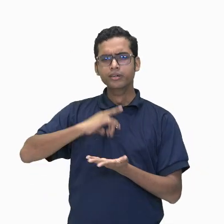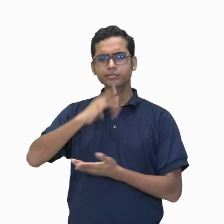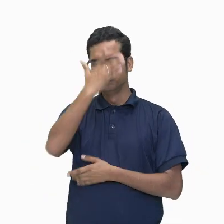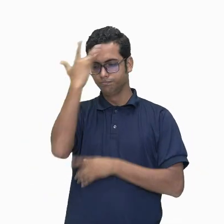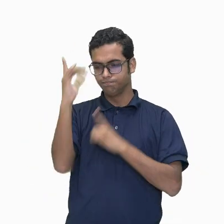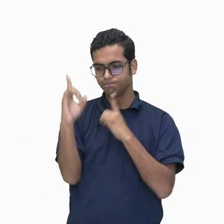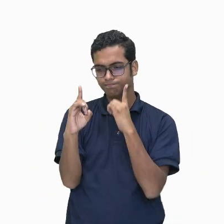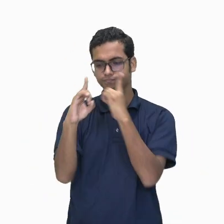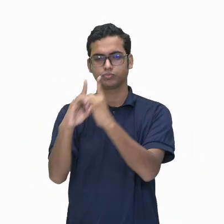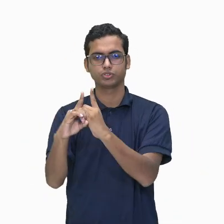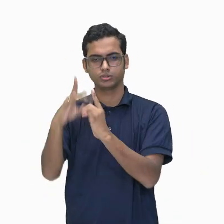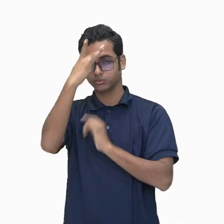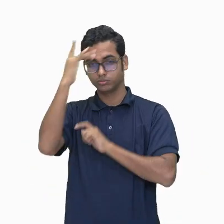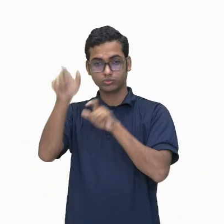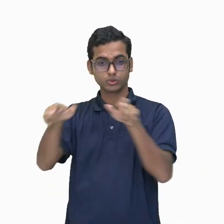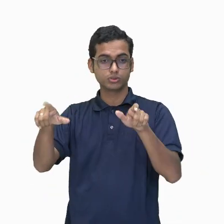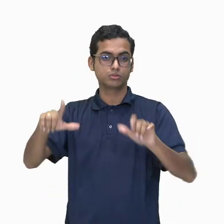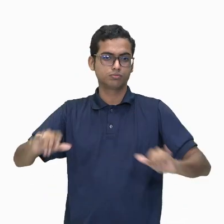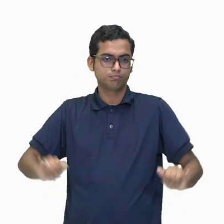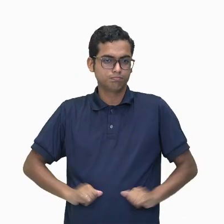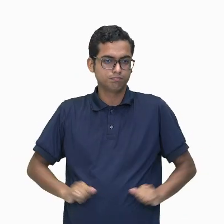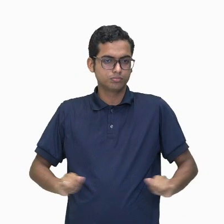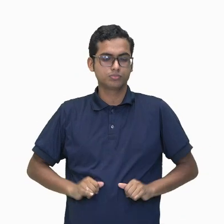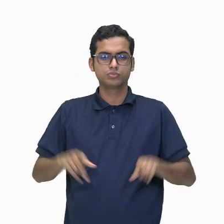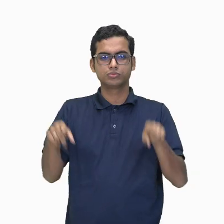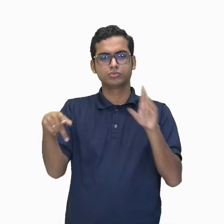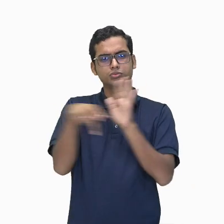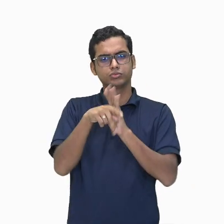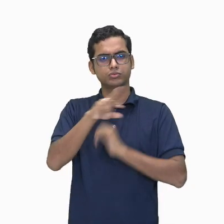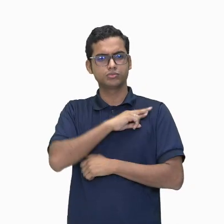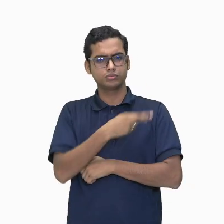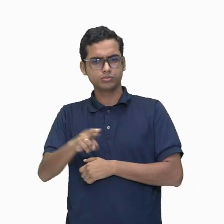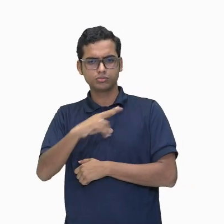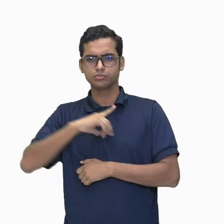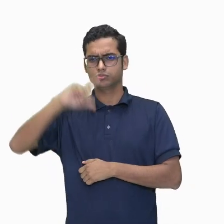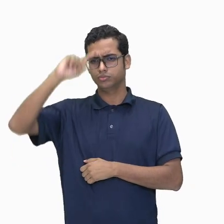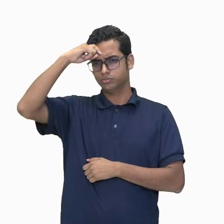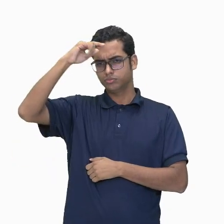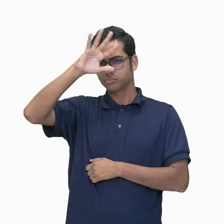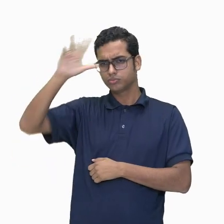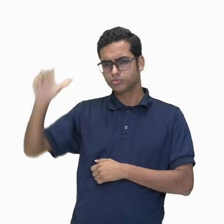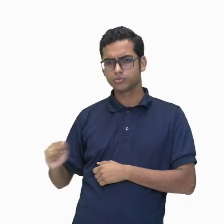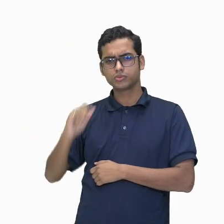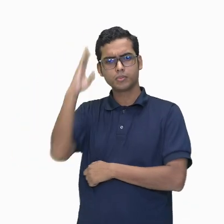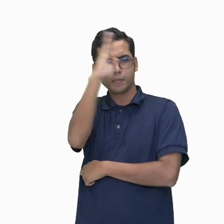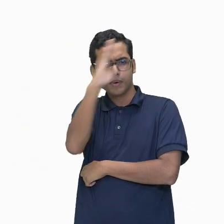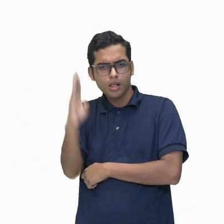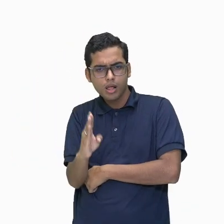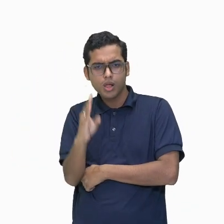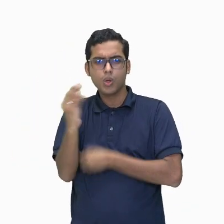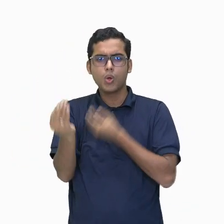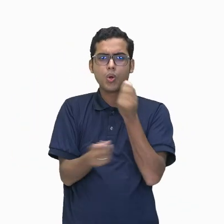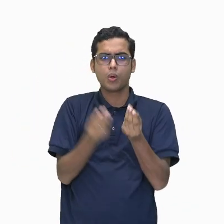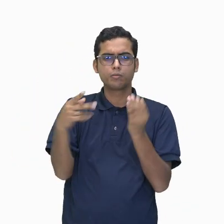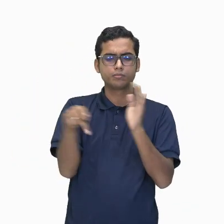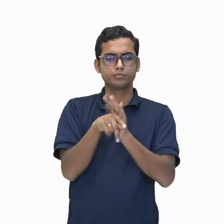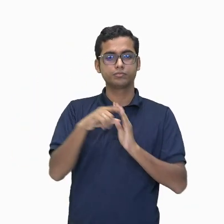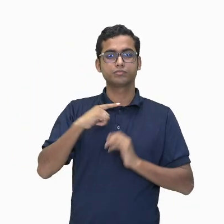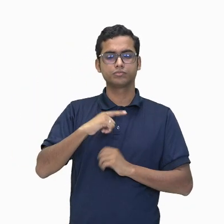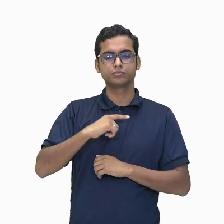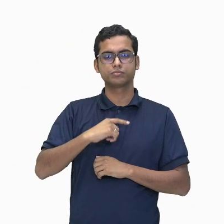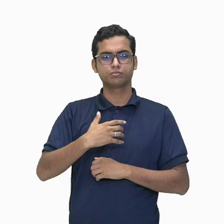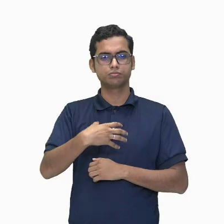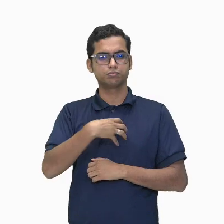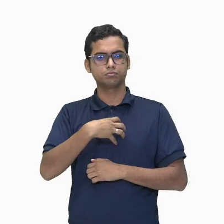sofre. Ok? Nas religiões afro-brasileiras, elas estão baseadas no caráter solidário entre as